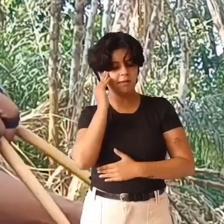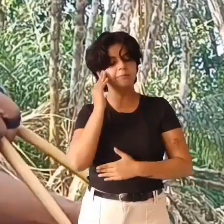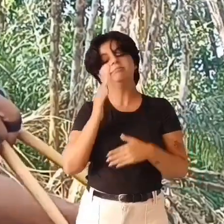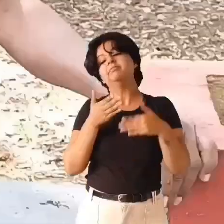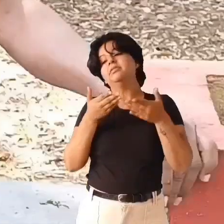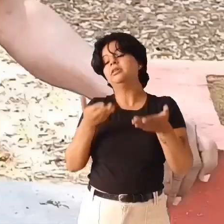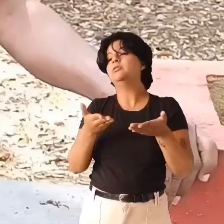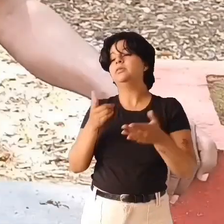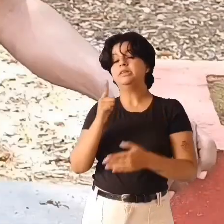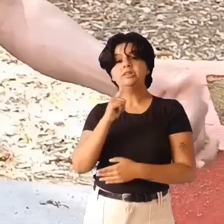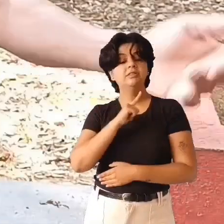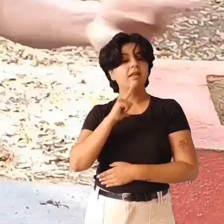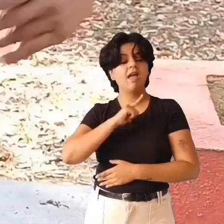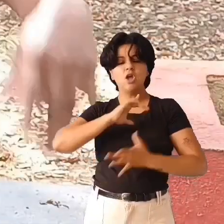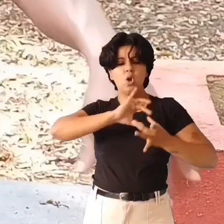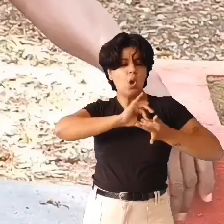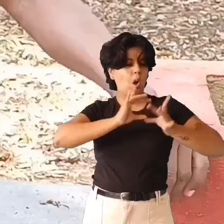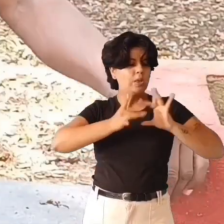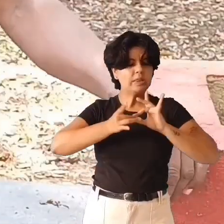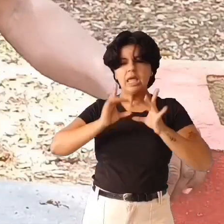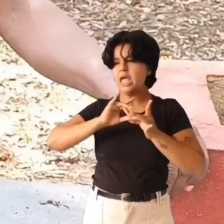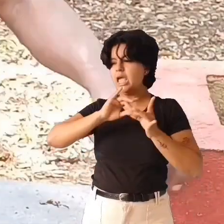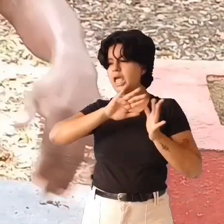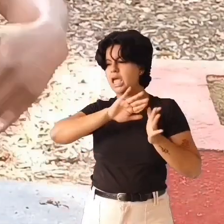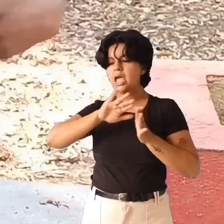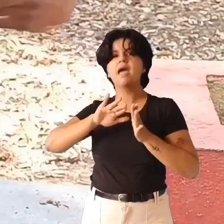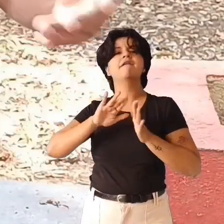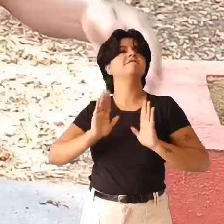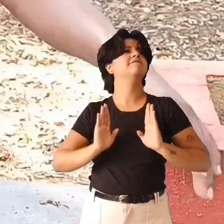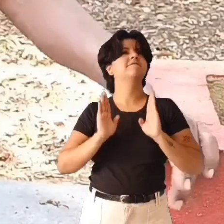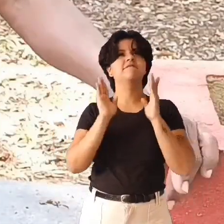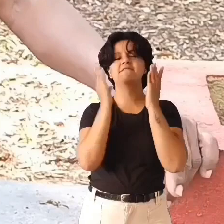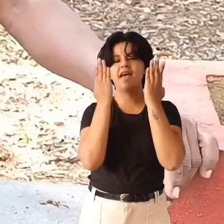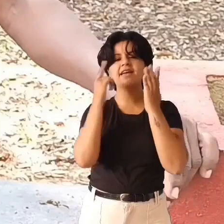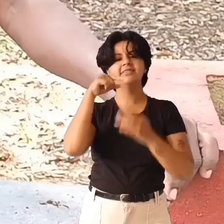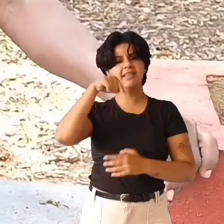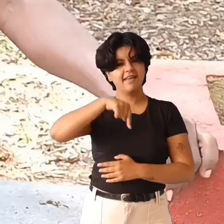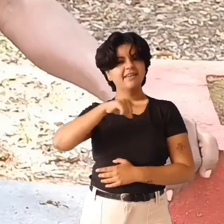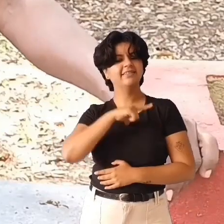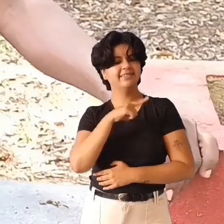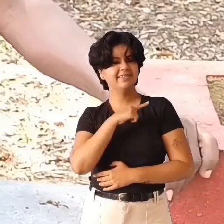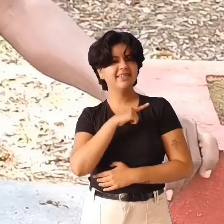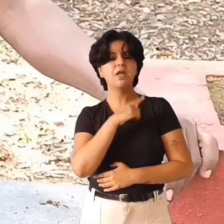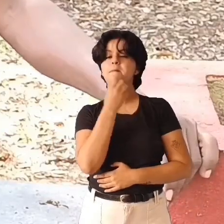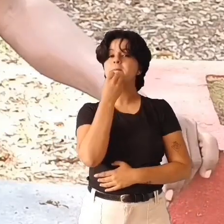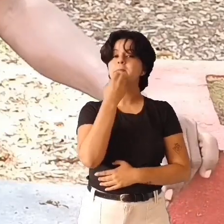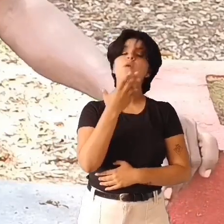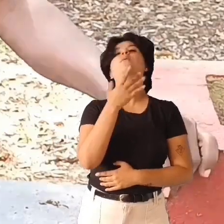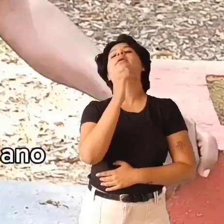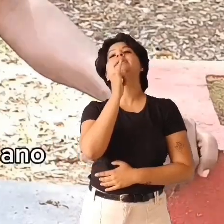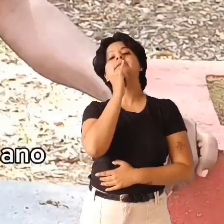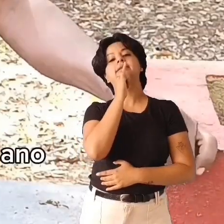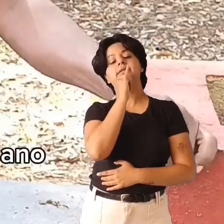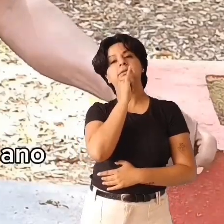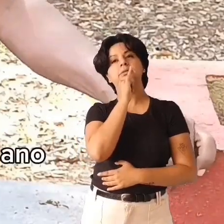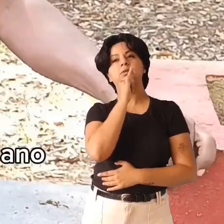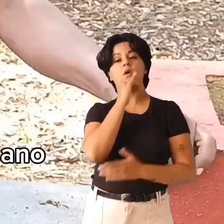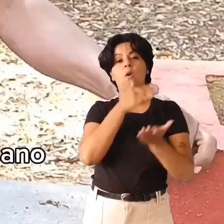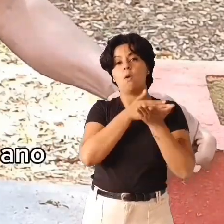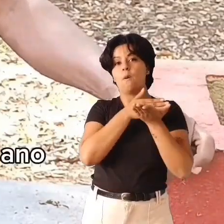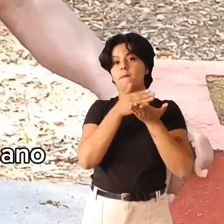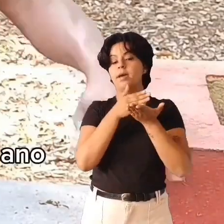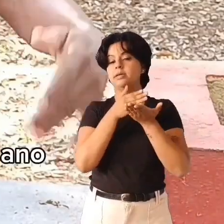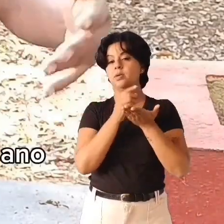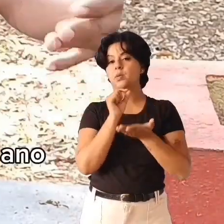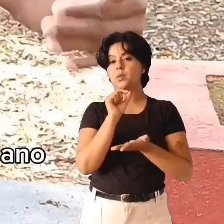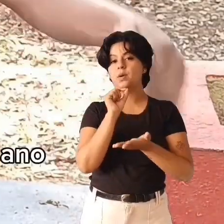pequena. Então nós temos todo esse contexto, nós temos festas grandiosas dentro da nossa comunidade, como por exemplo, a gente